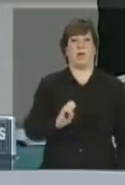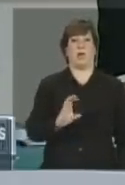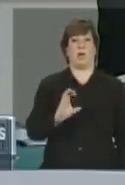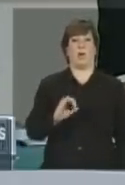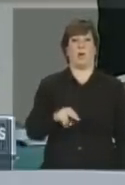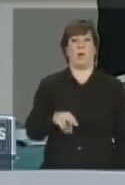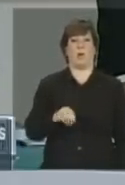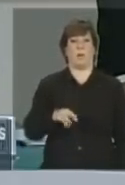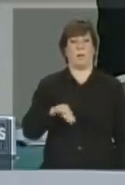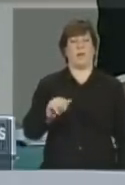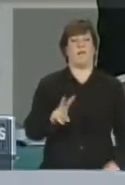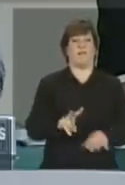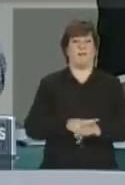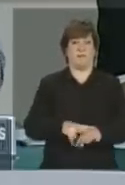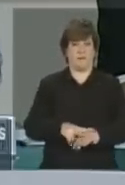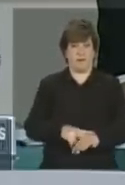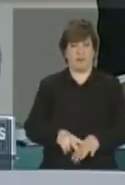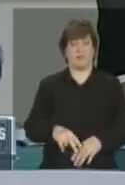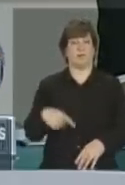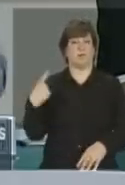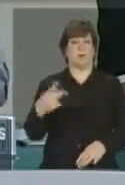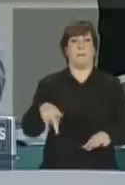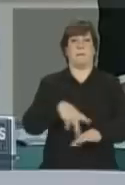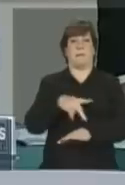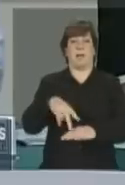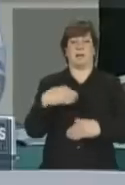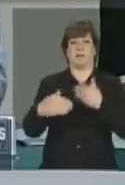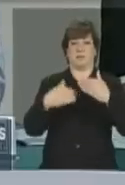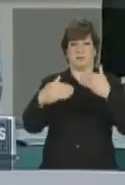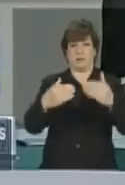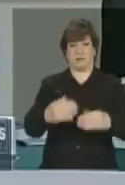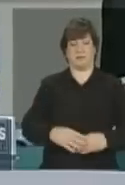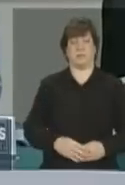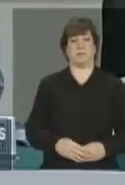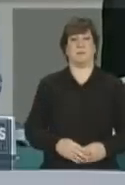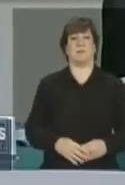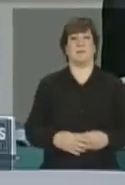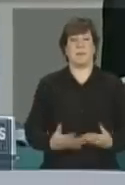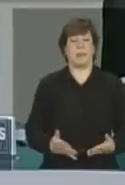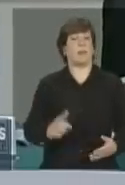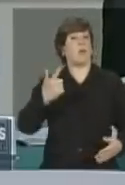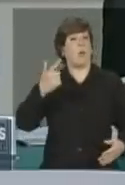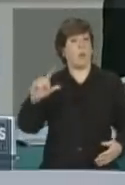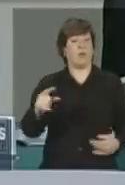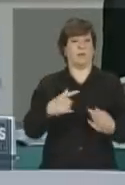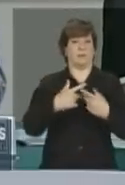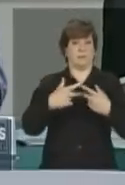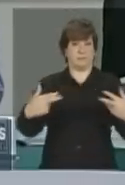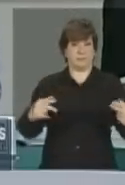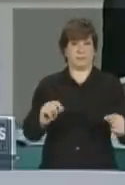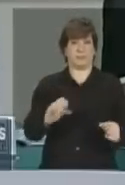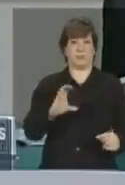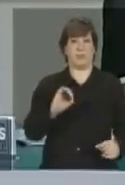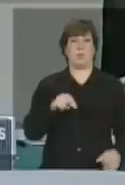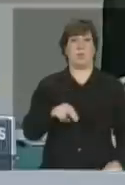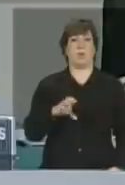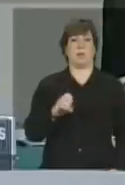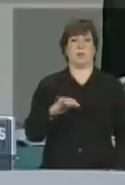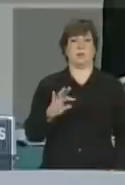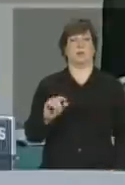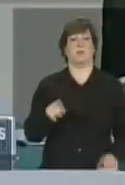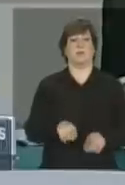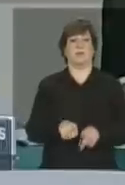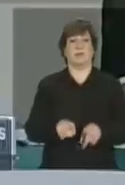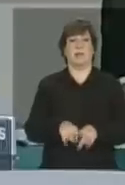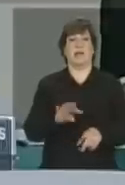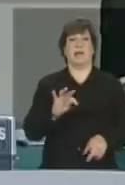mobilização de países desenvolvidos predominantemente. O outro lado da questão é, o conceito não é claro, as teses, muitas vezes,